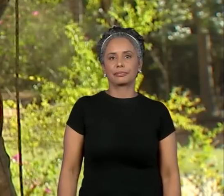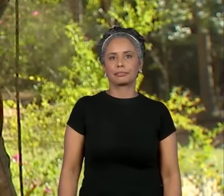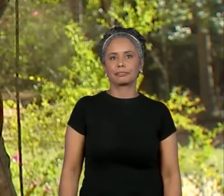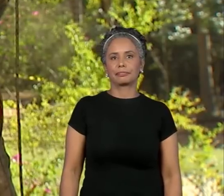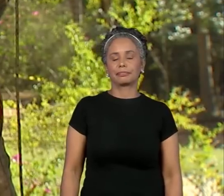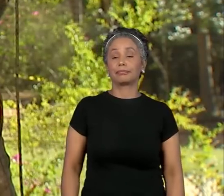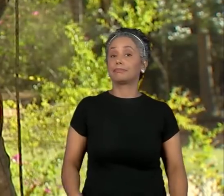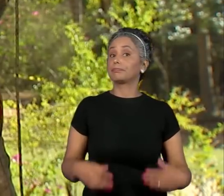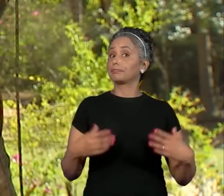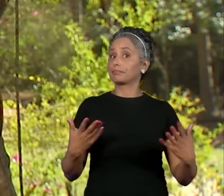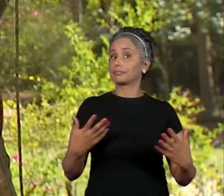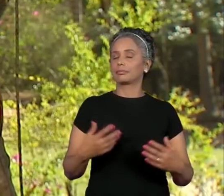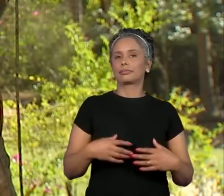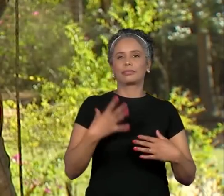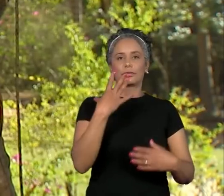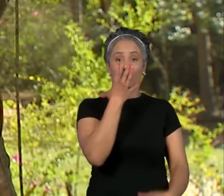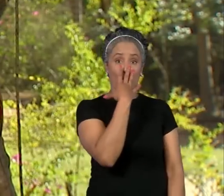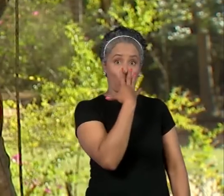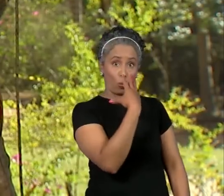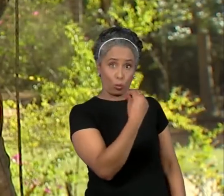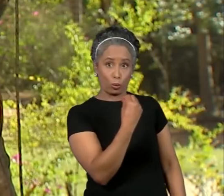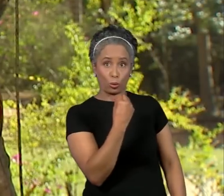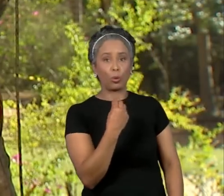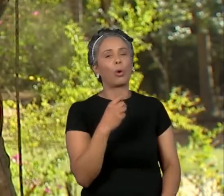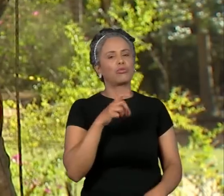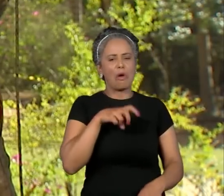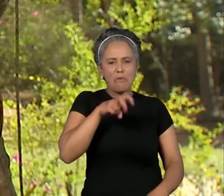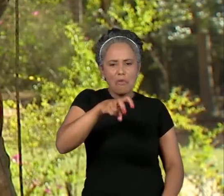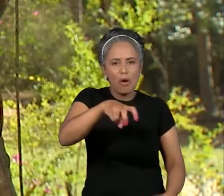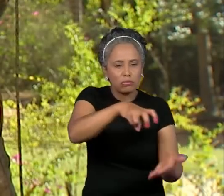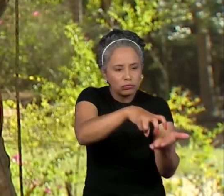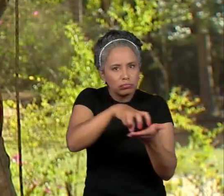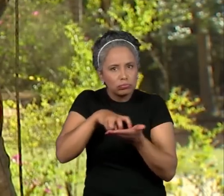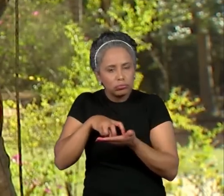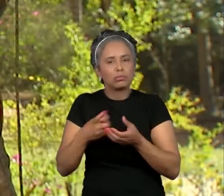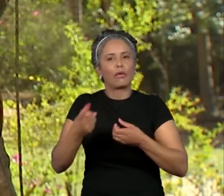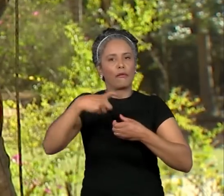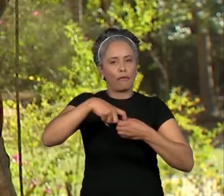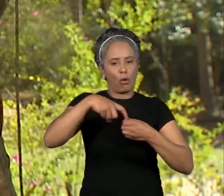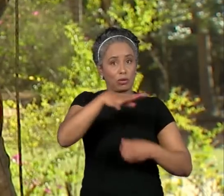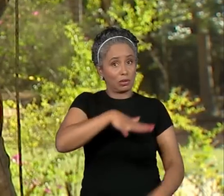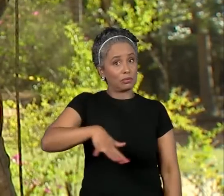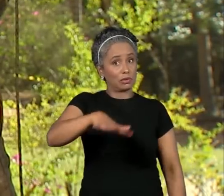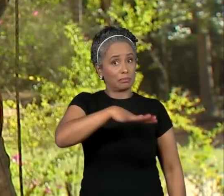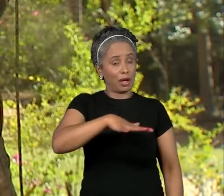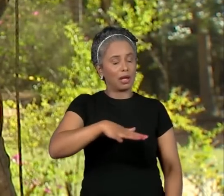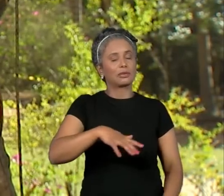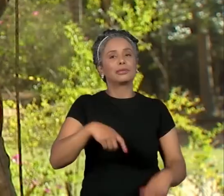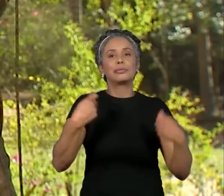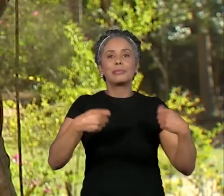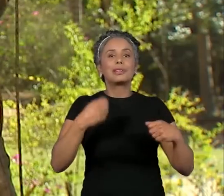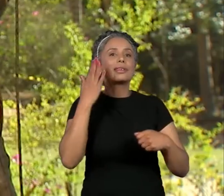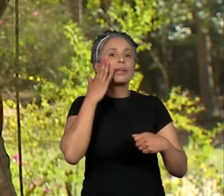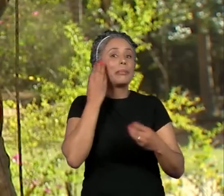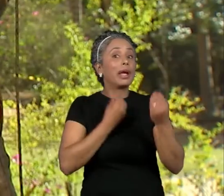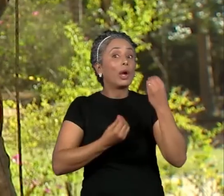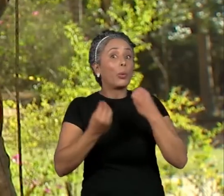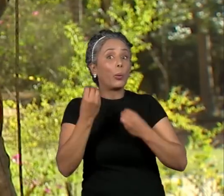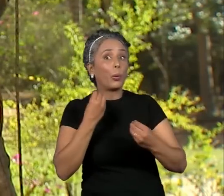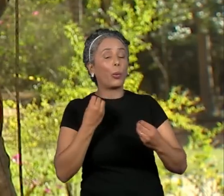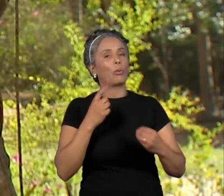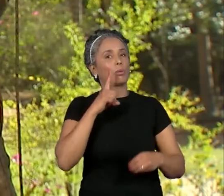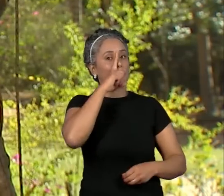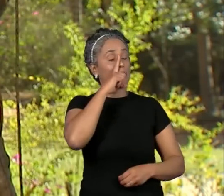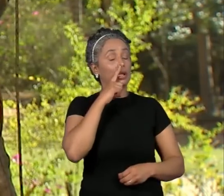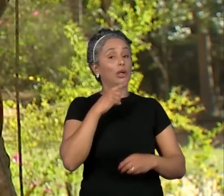A reabilitação de lobos-guará é uma tentativa de reverter um pouco da perda de biodiversidade brasileira tão